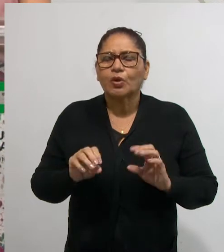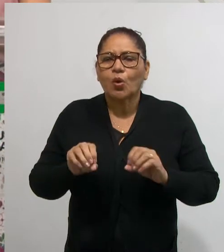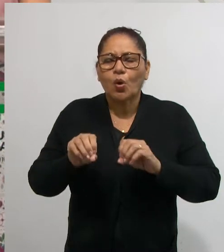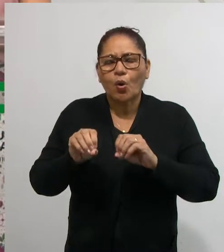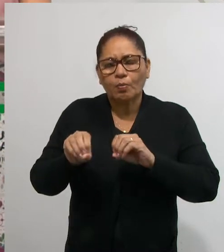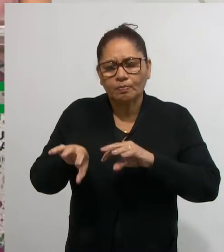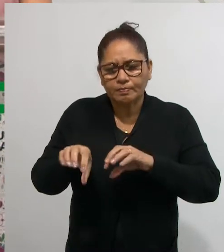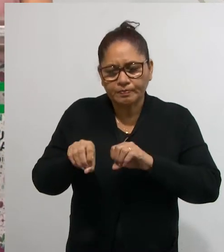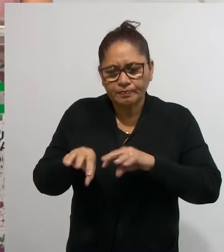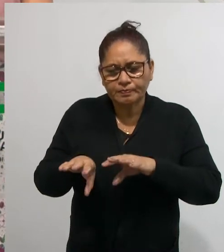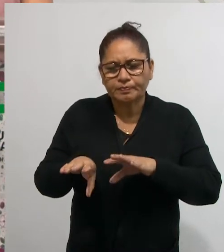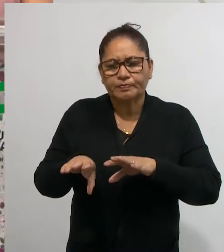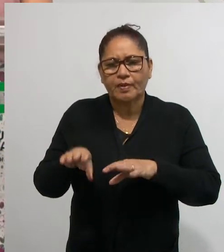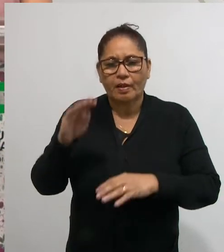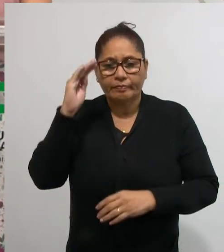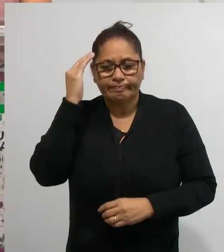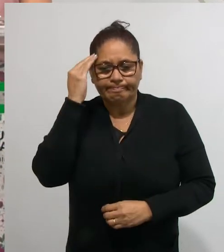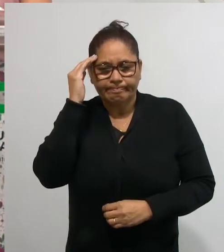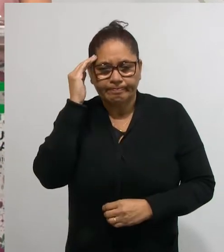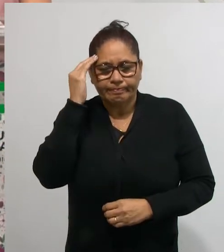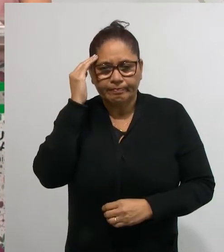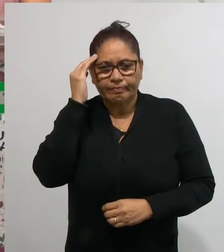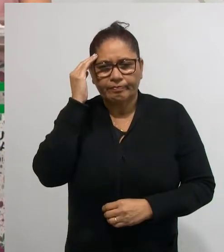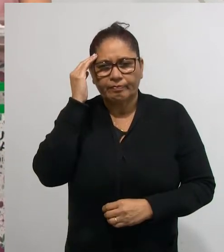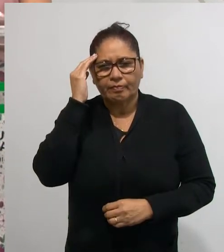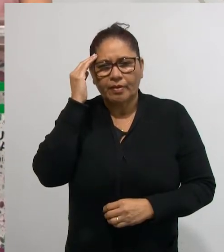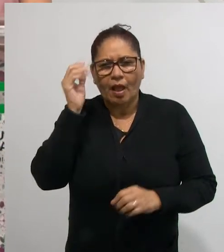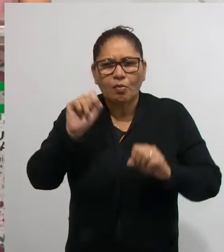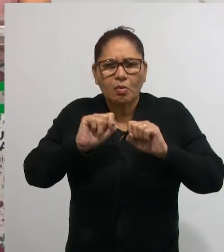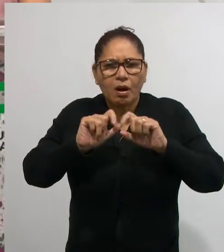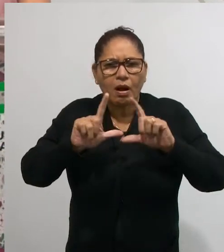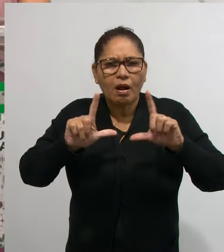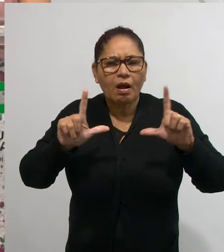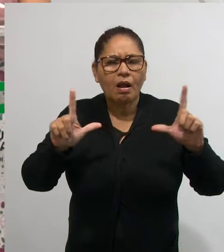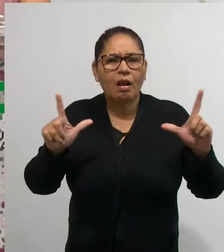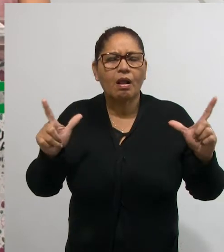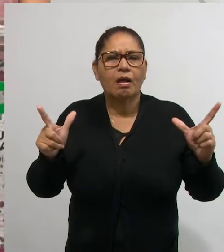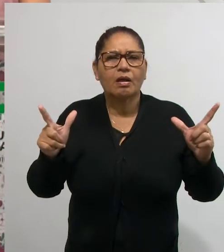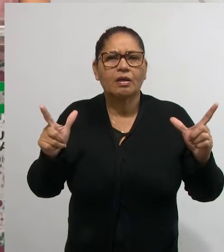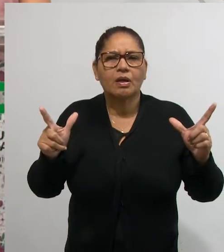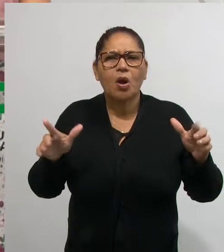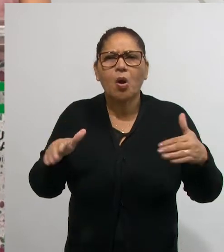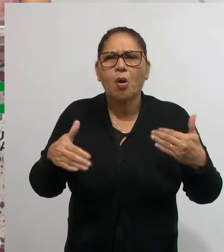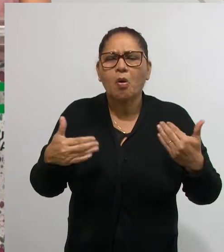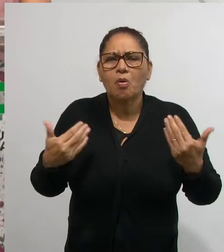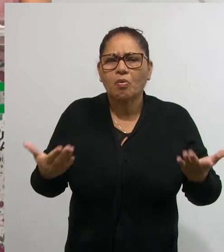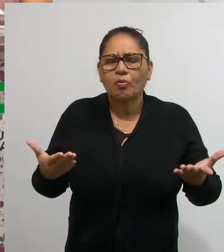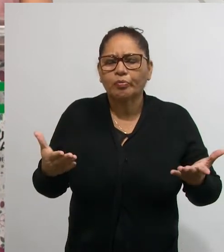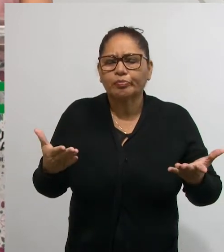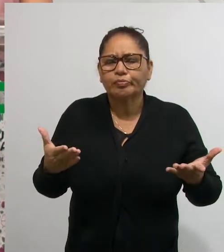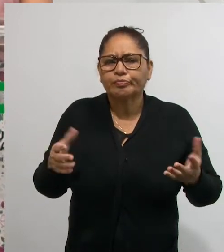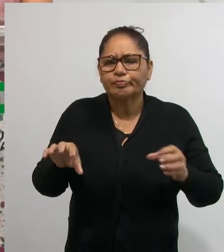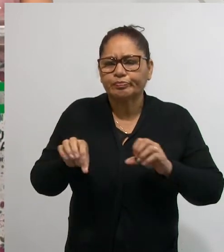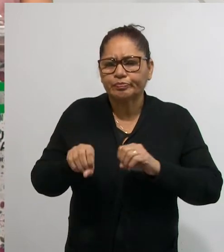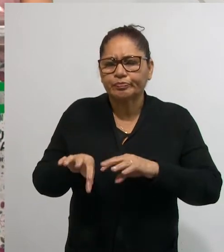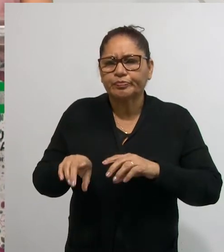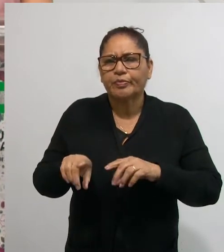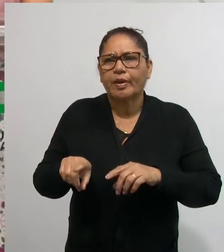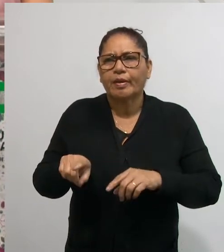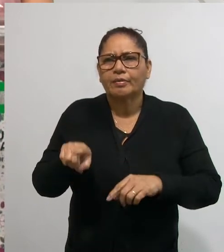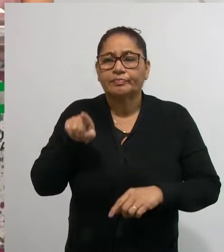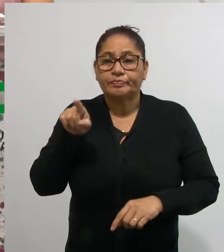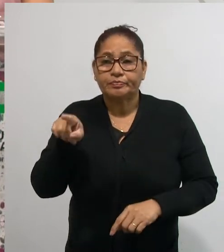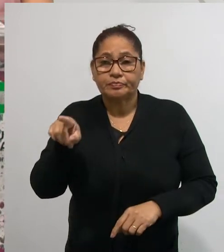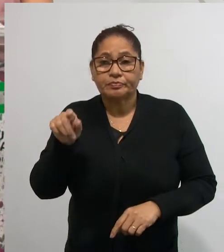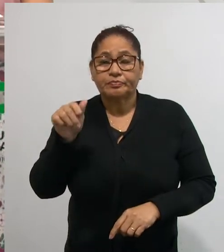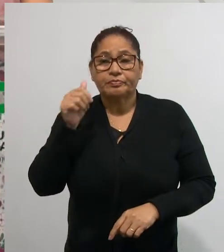ensinar, a gente tem que entender e ter clareza qual é a função desse ensino. Para esse aluno, para